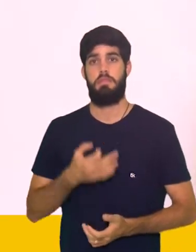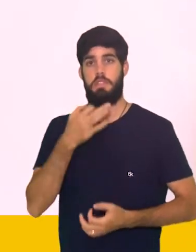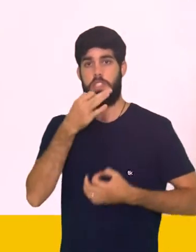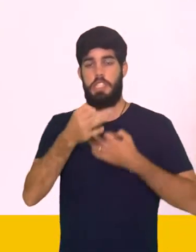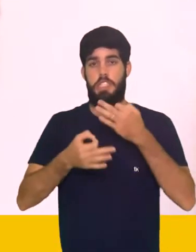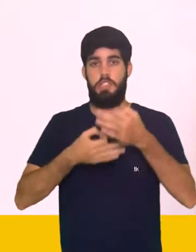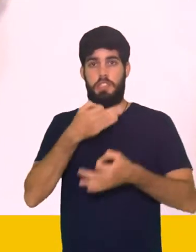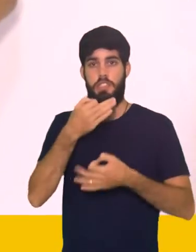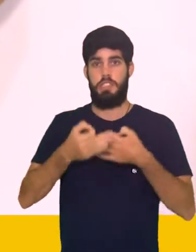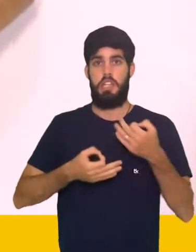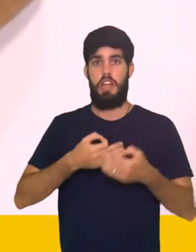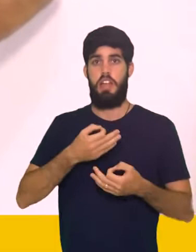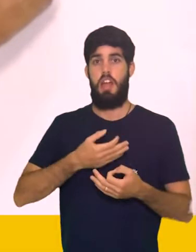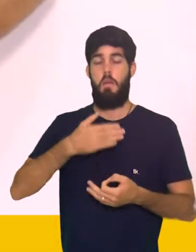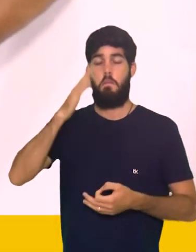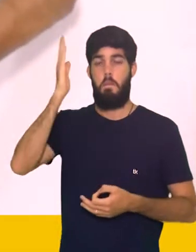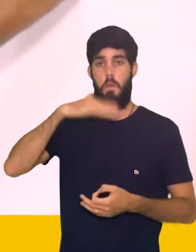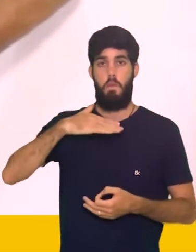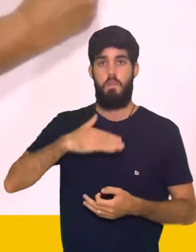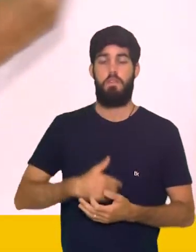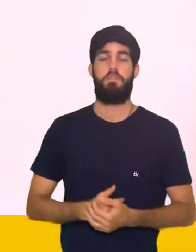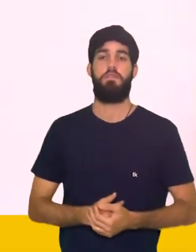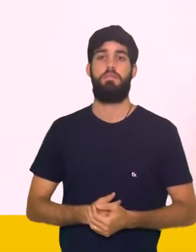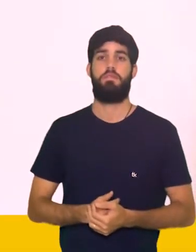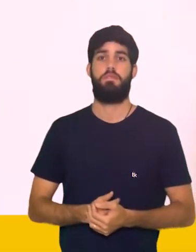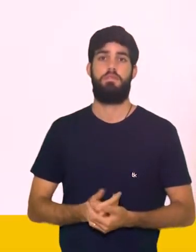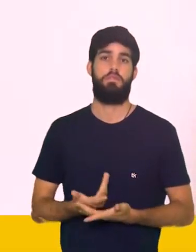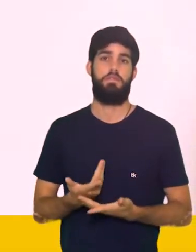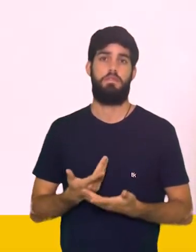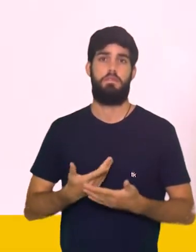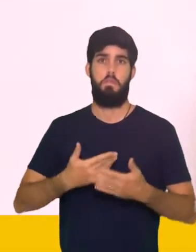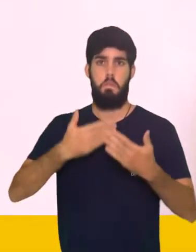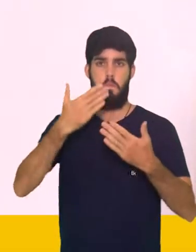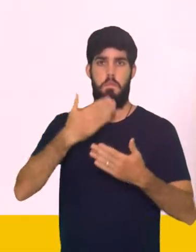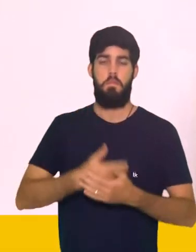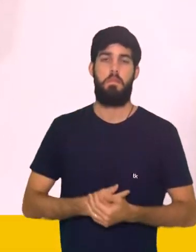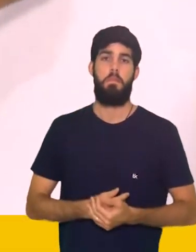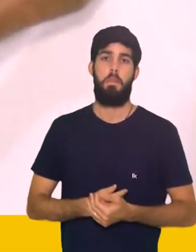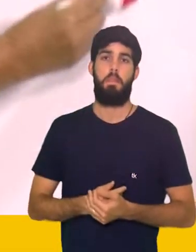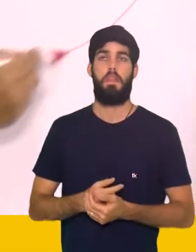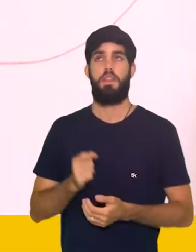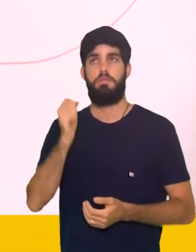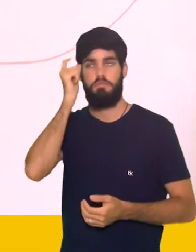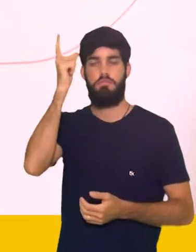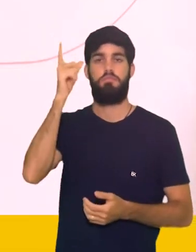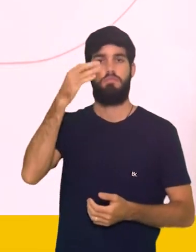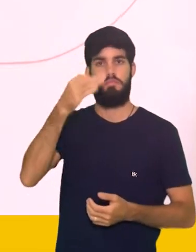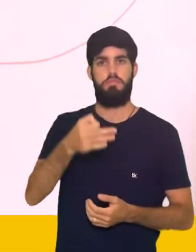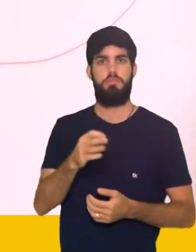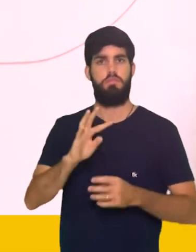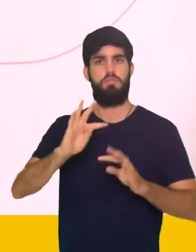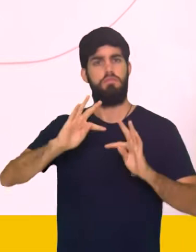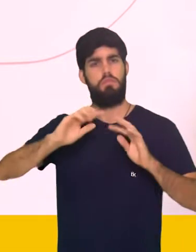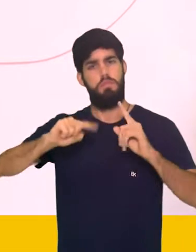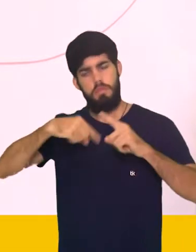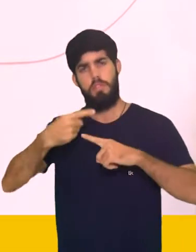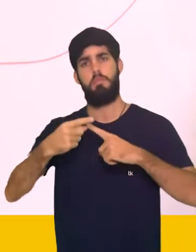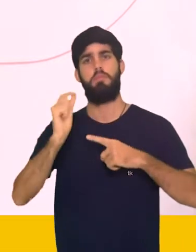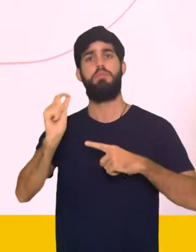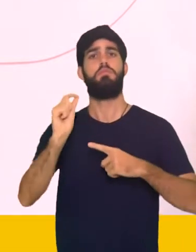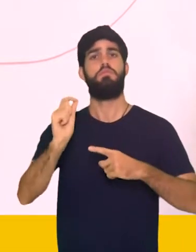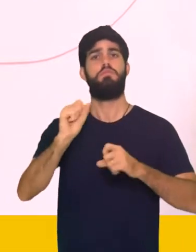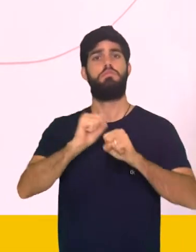Argumentar. Provar que a sua ideia está certa e depois solucione.